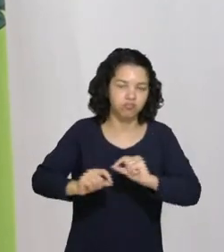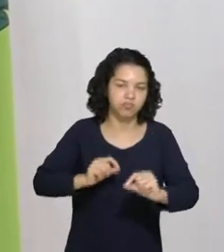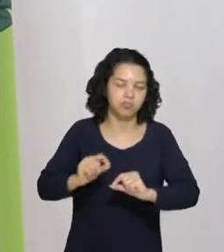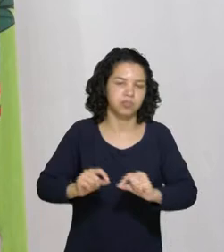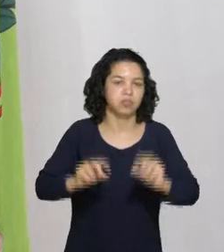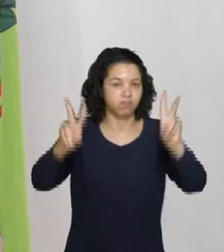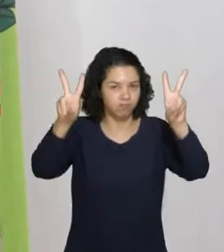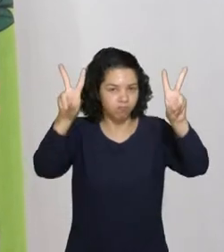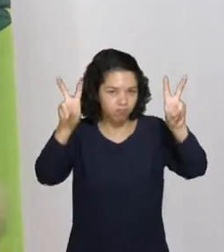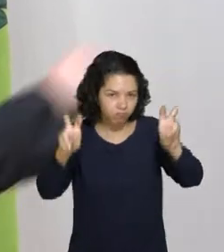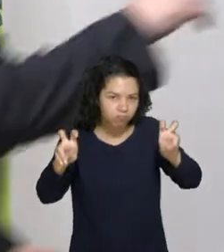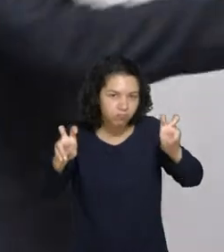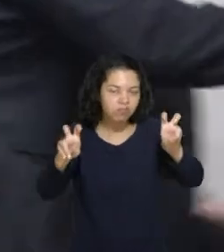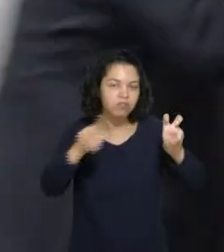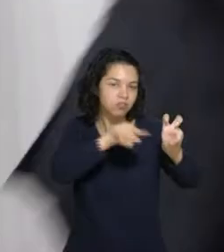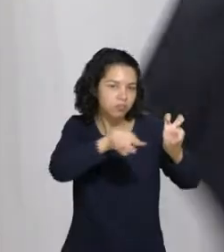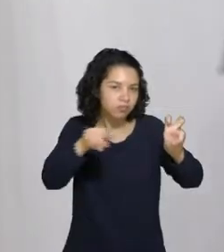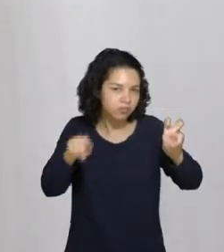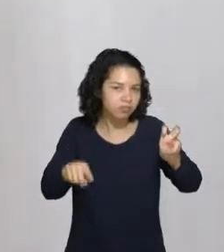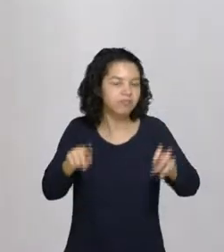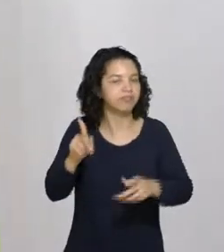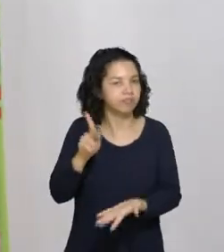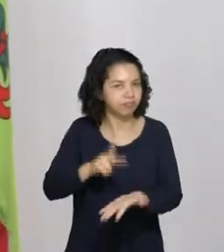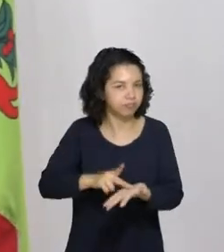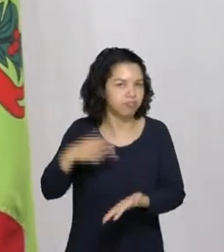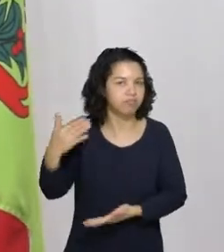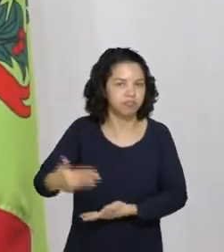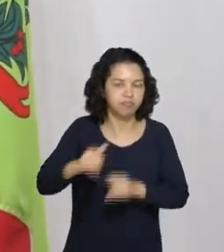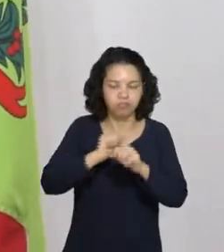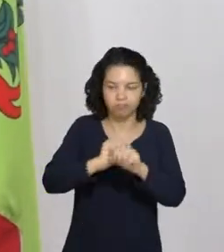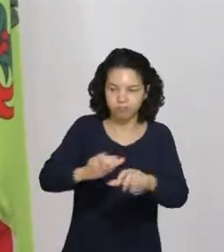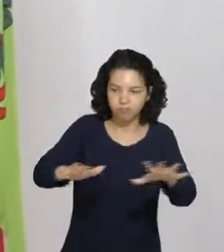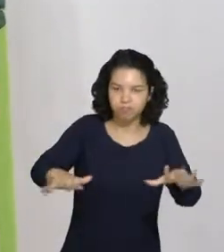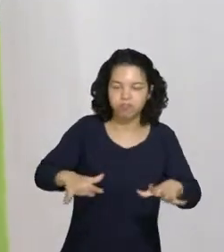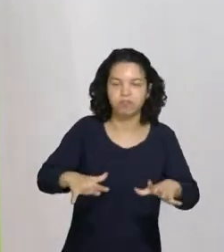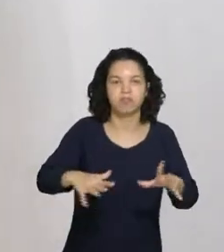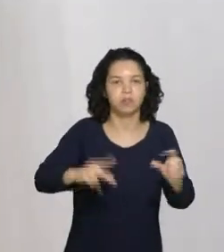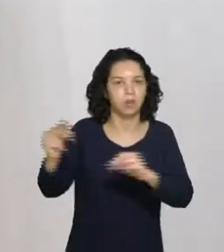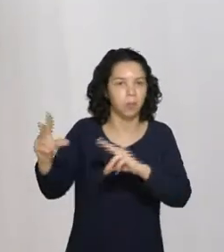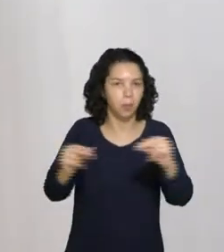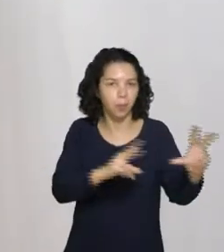que está dominando aí o bate-papo das